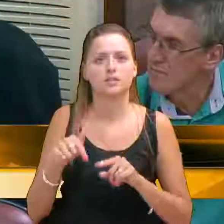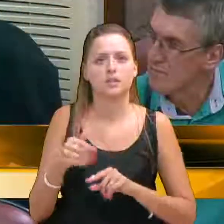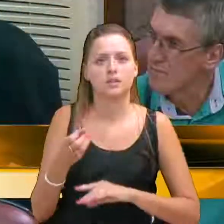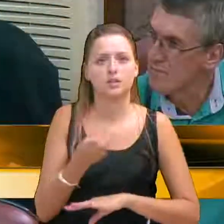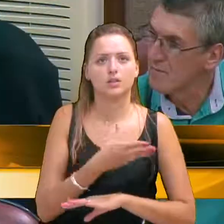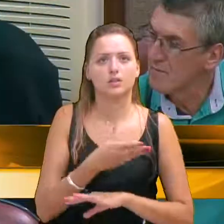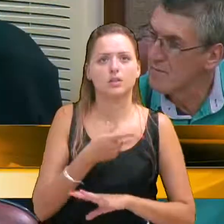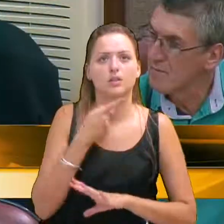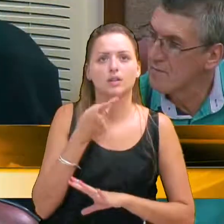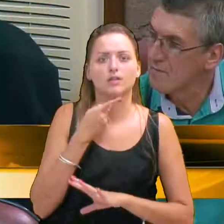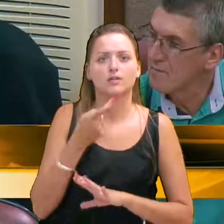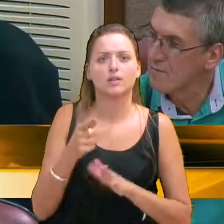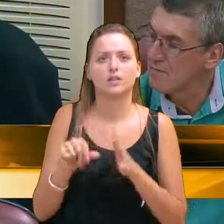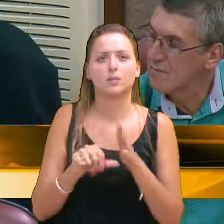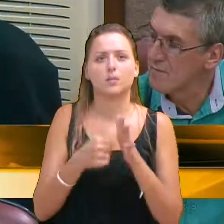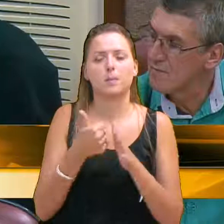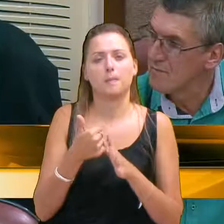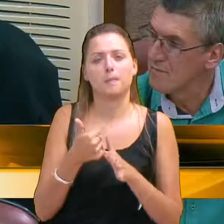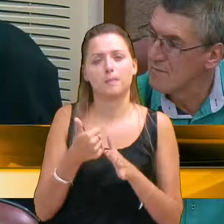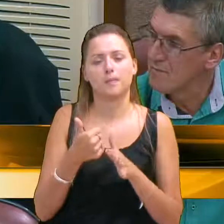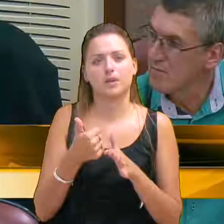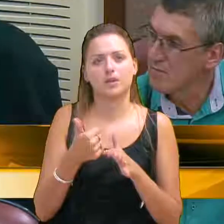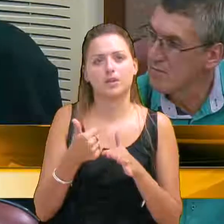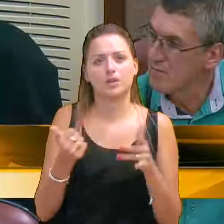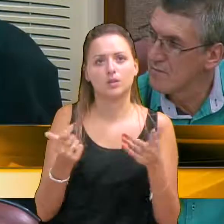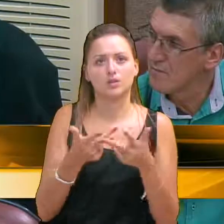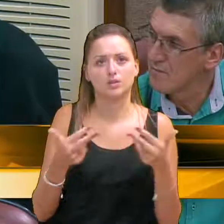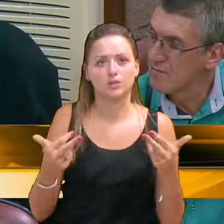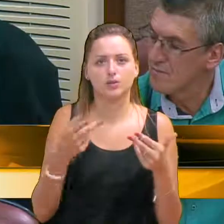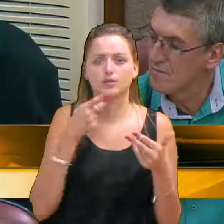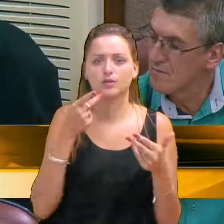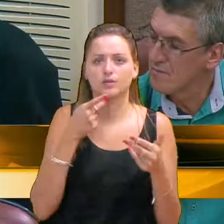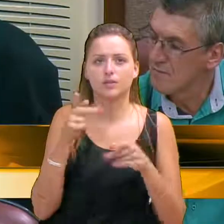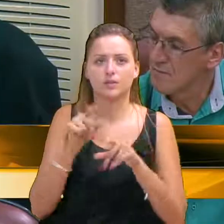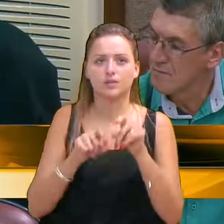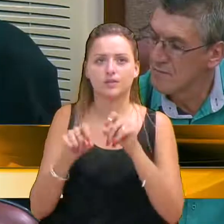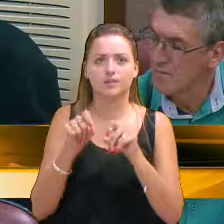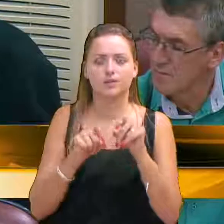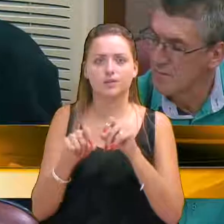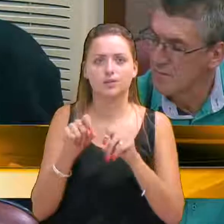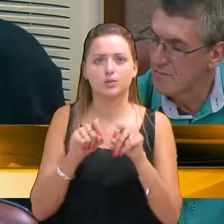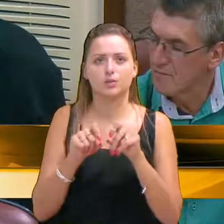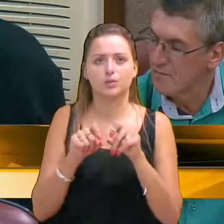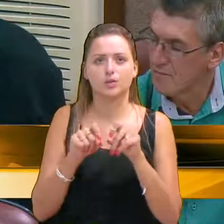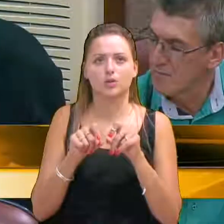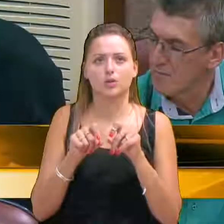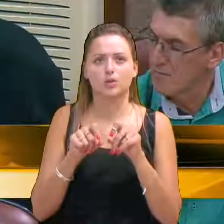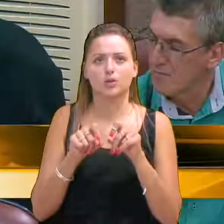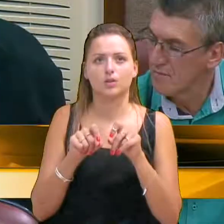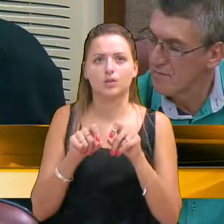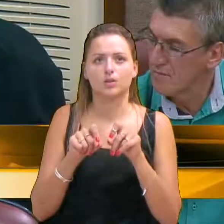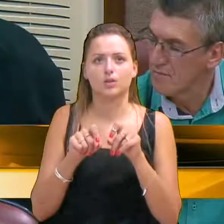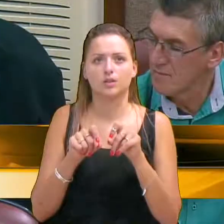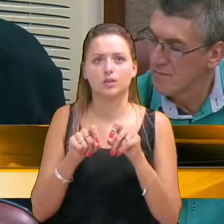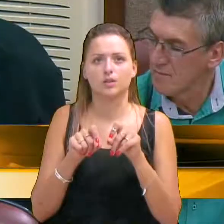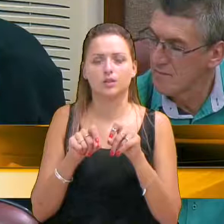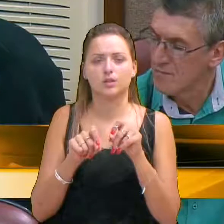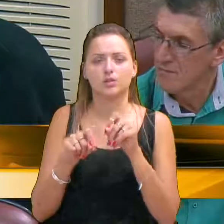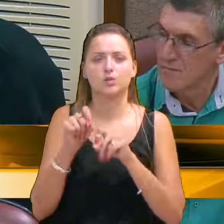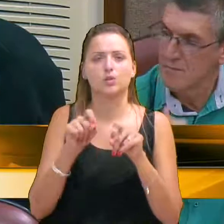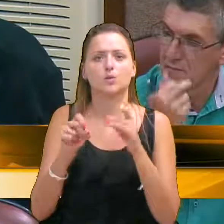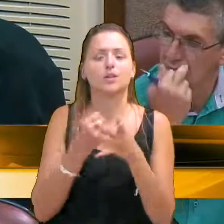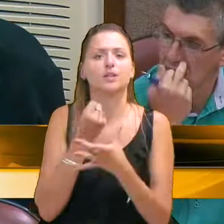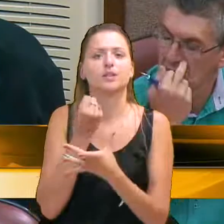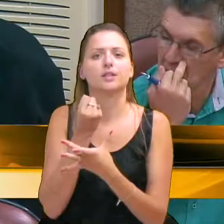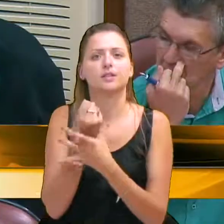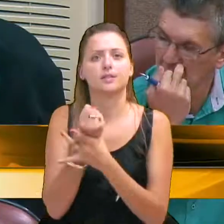está falando de melhoria e nós precisamos enaltecer. Ele tratava, então, em relação aos nossos indicadores de